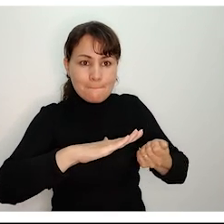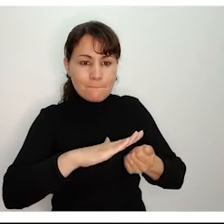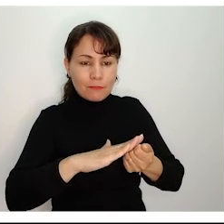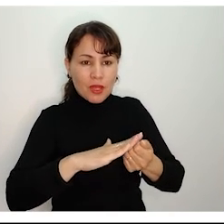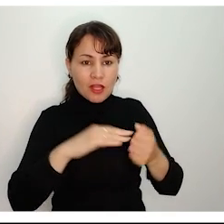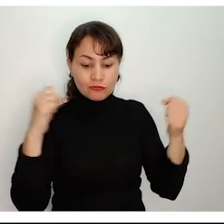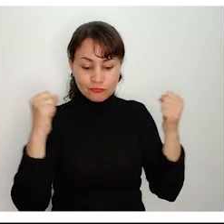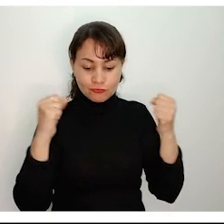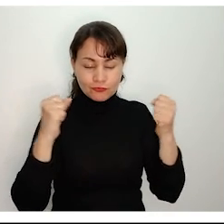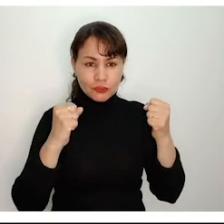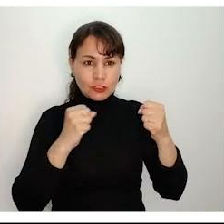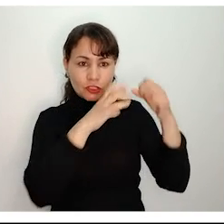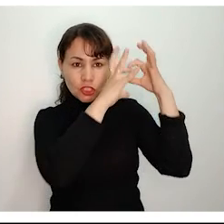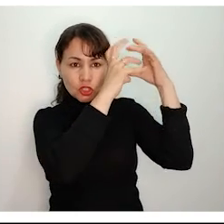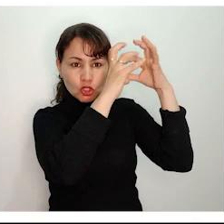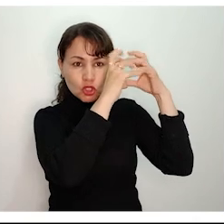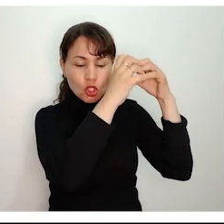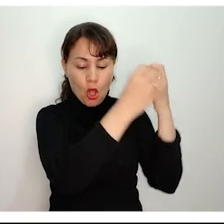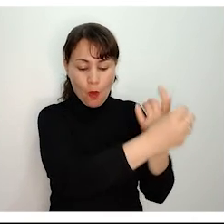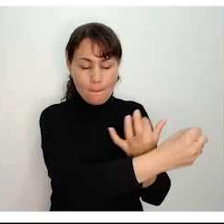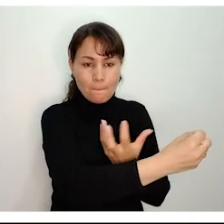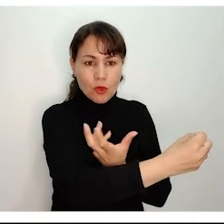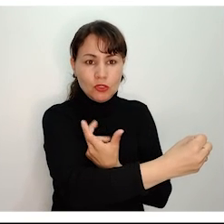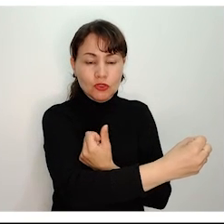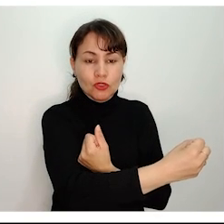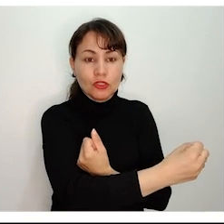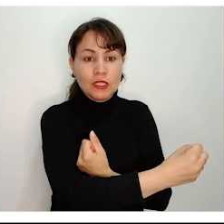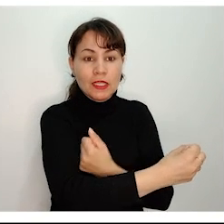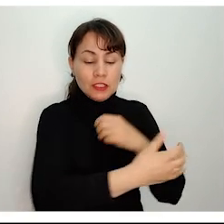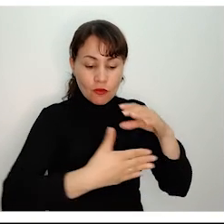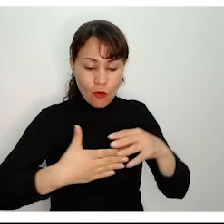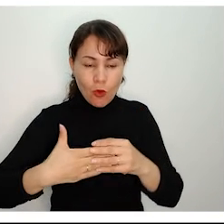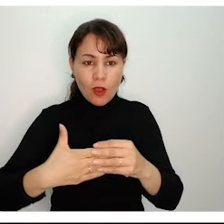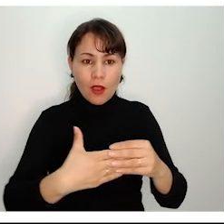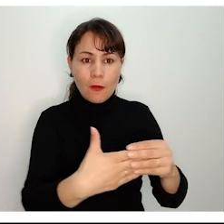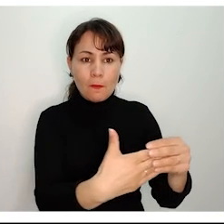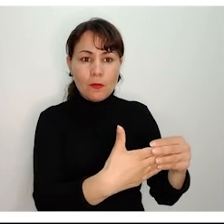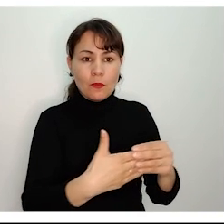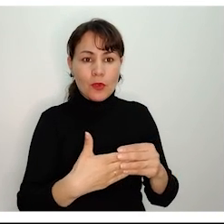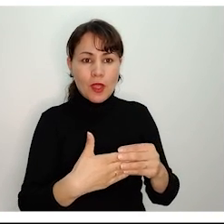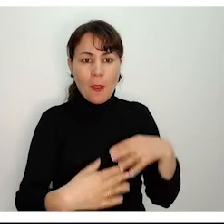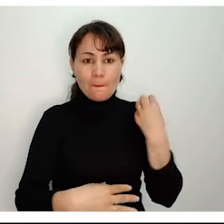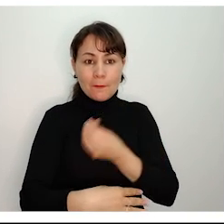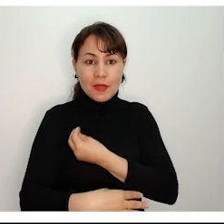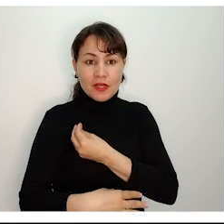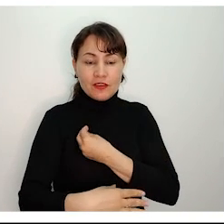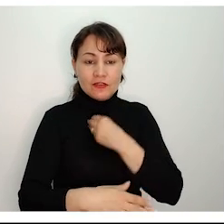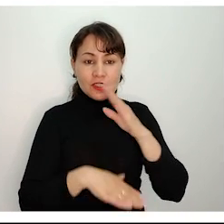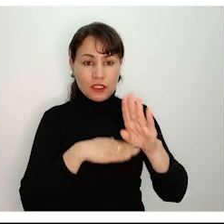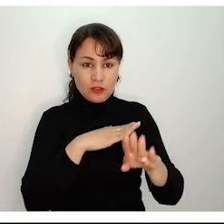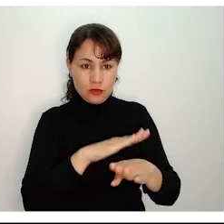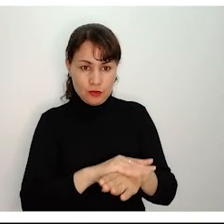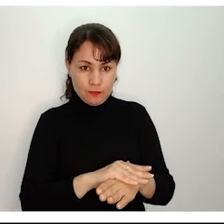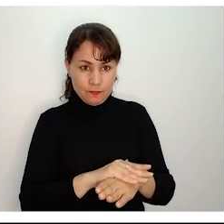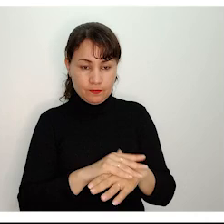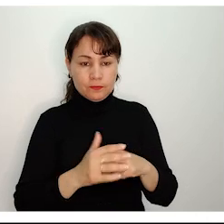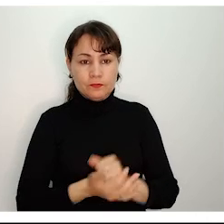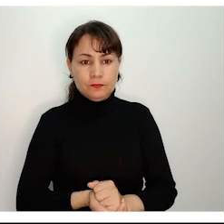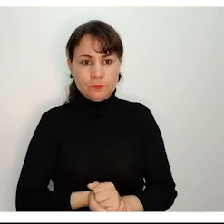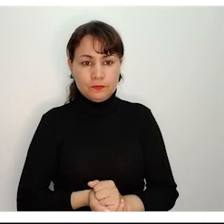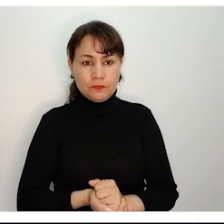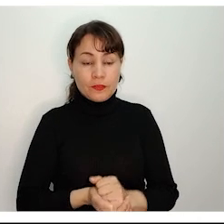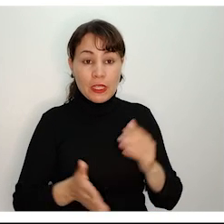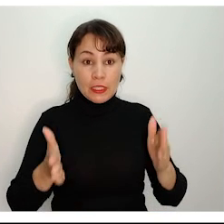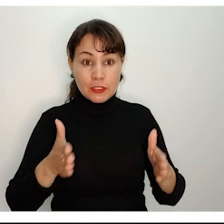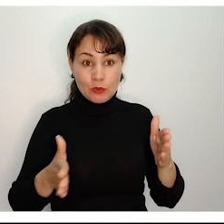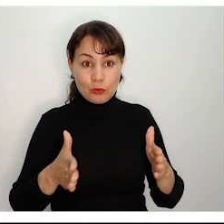as bases físicas, neurológicas, socioemocionais que vão acompanhá-las ao longo de toda a